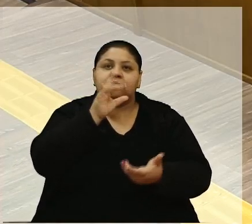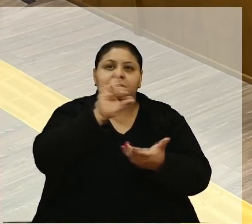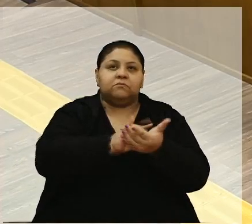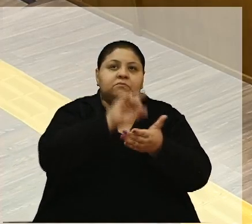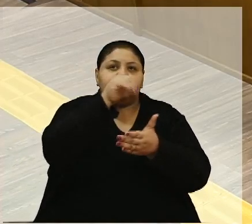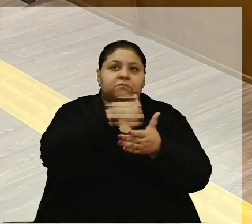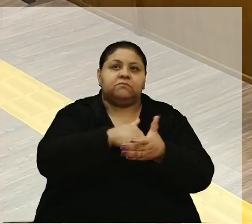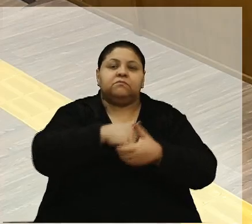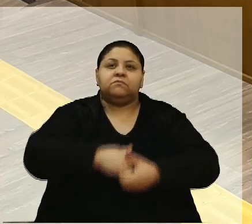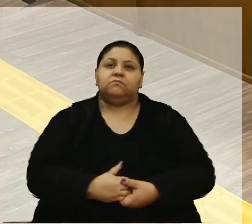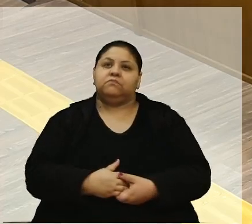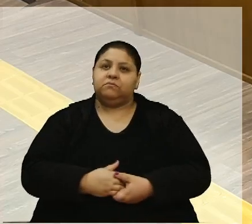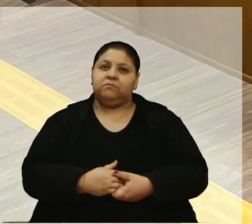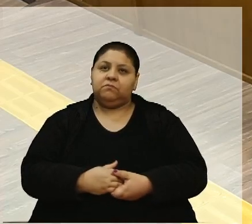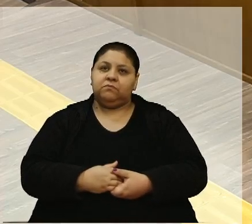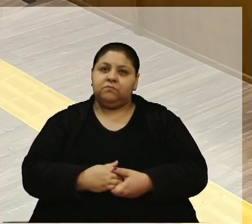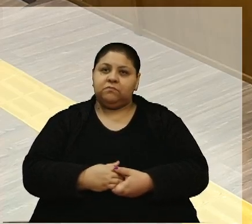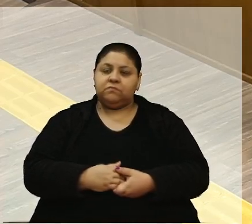seus votos.